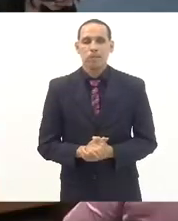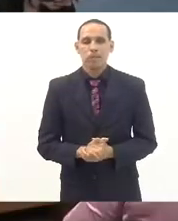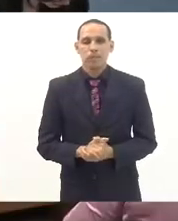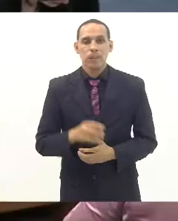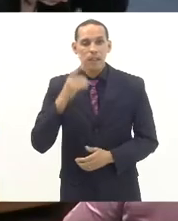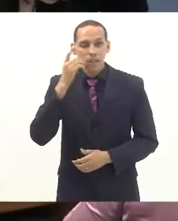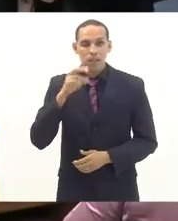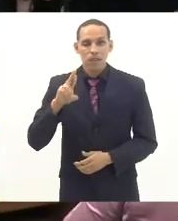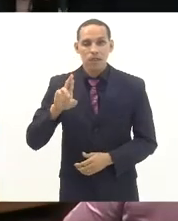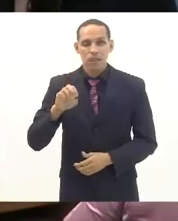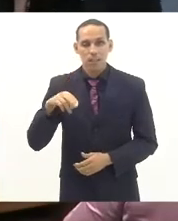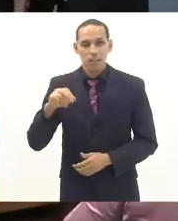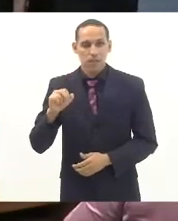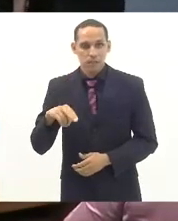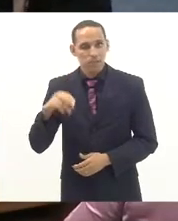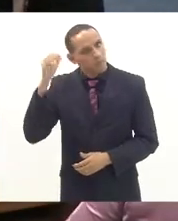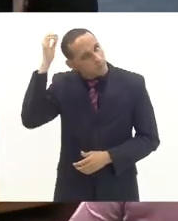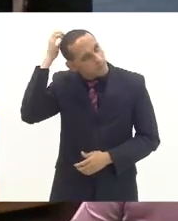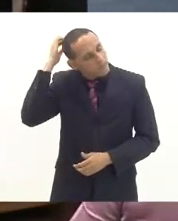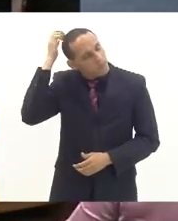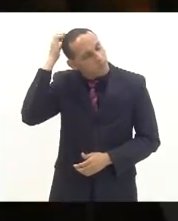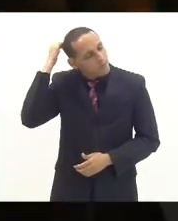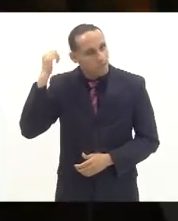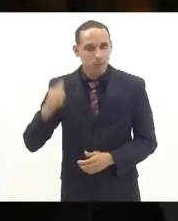o deputado Renan é